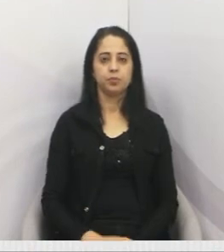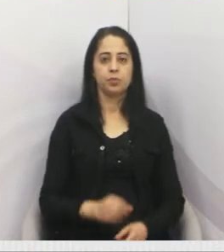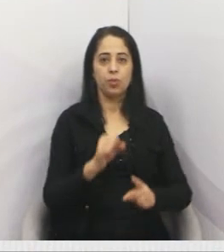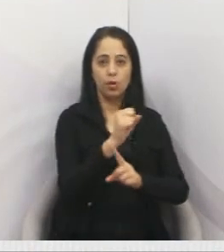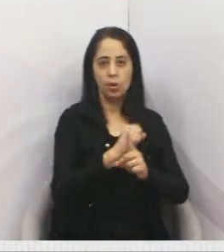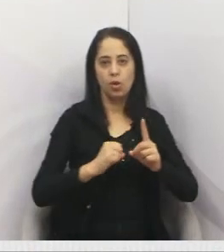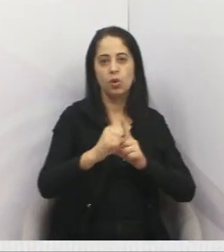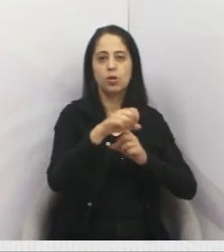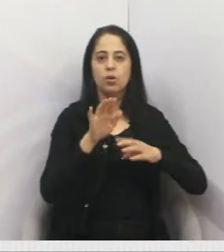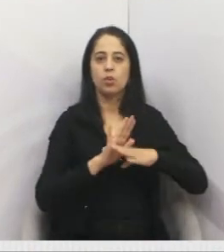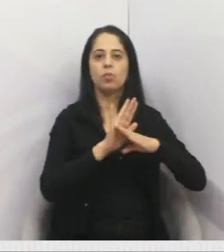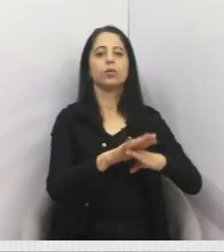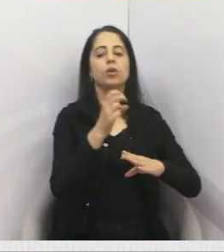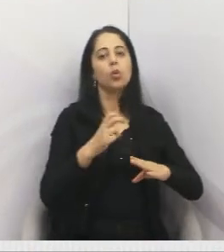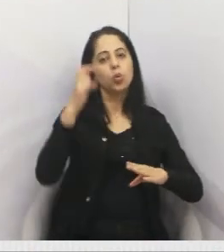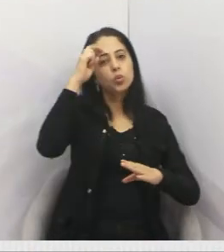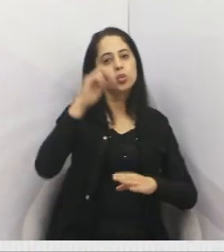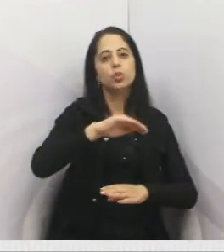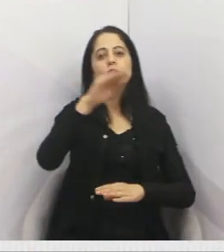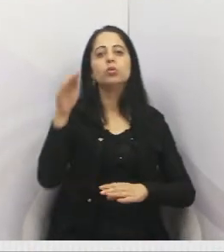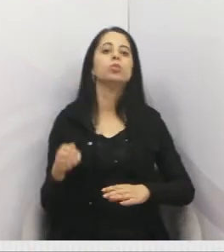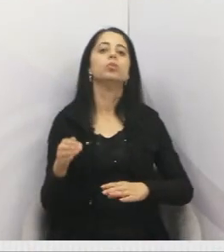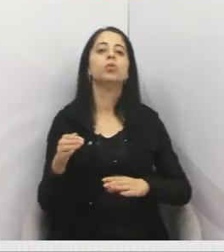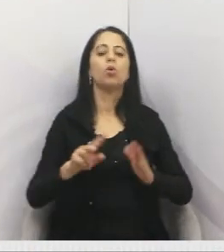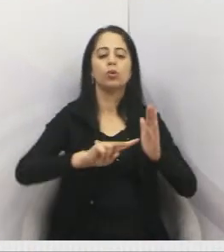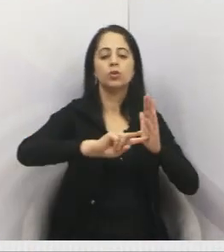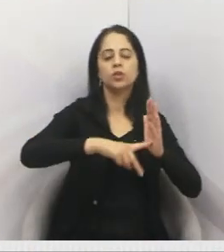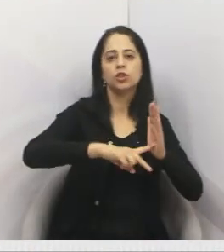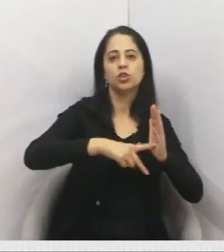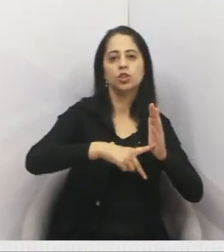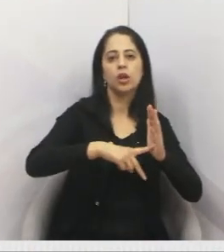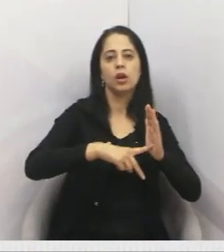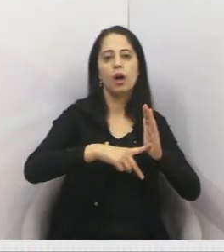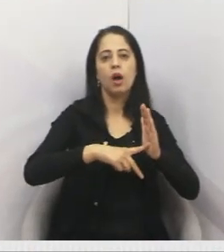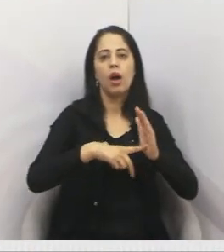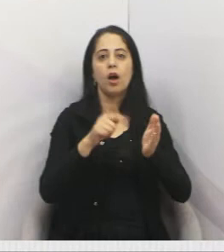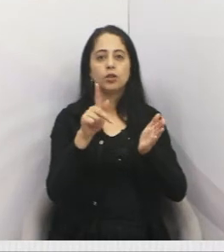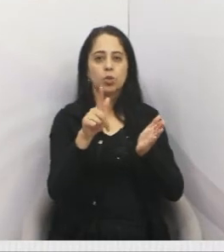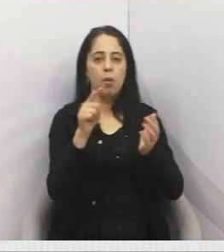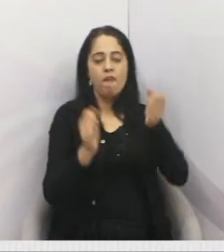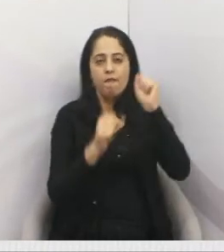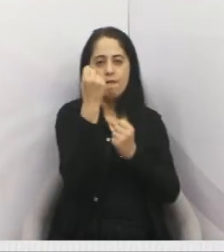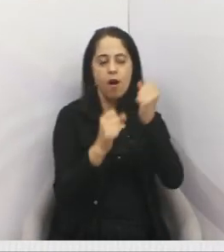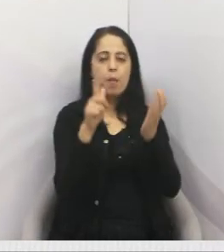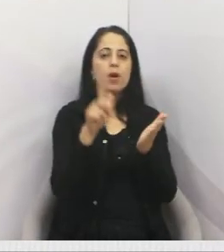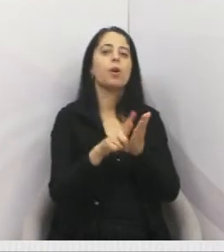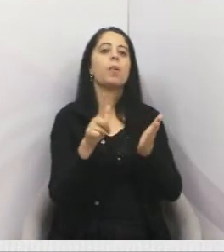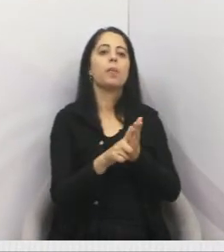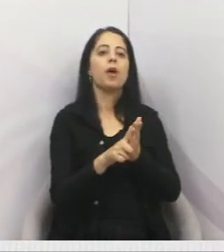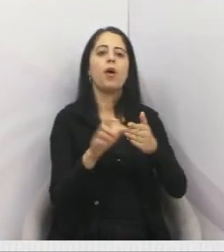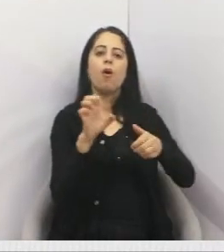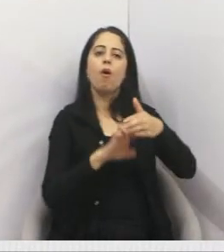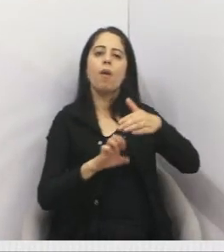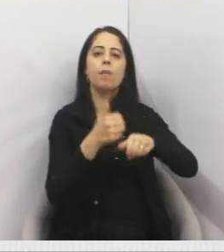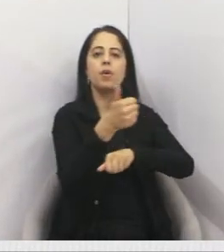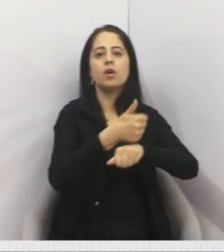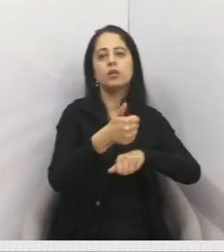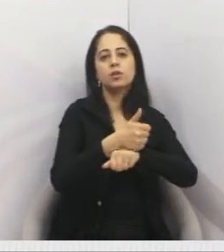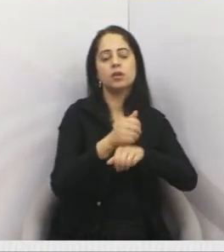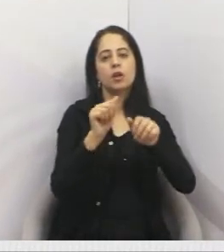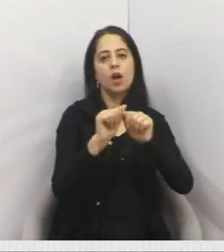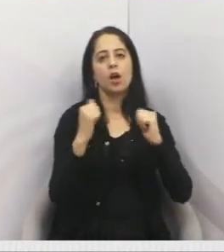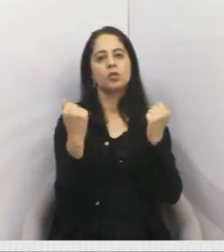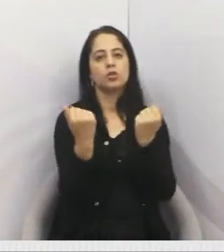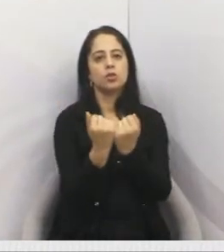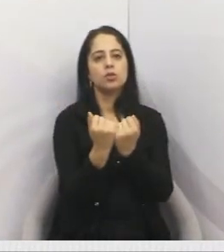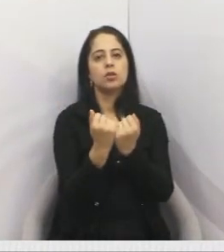Movimentos populares, Cultura no Morro, entidade de classe sindical, Sindicato dos Papeleiros, empresas ou entidades profissionais, Associação Comercial